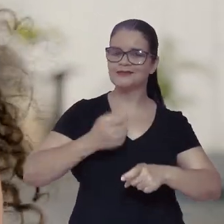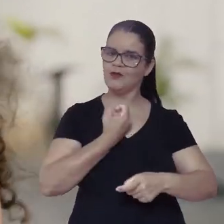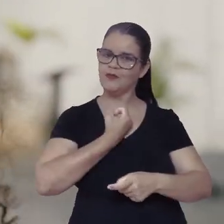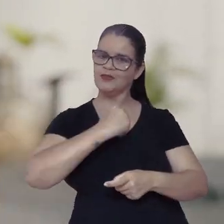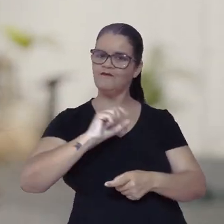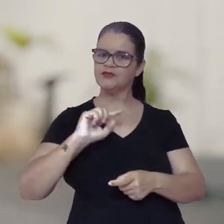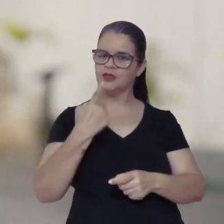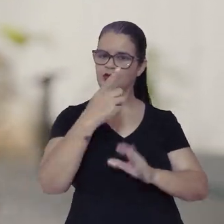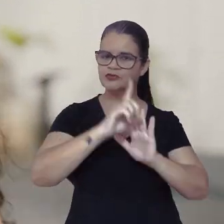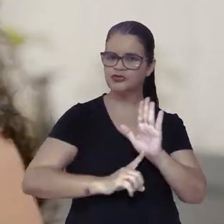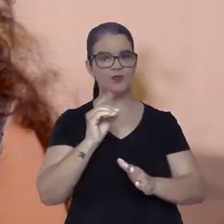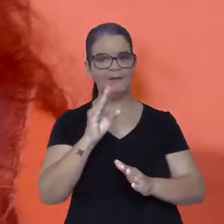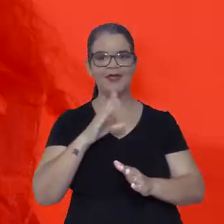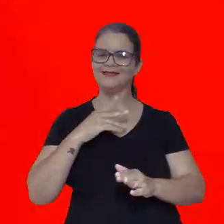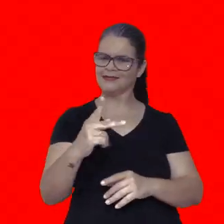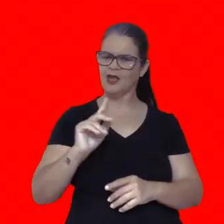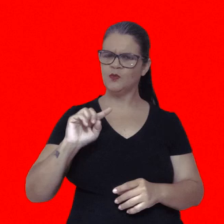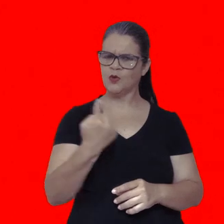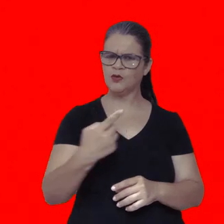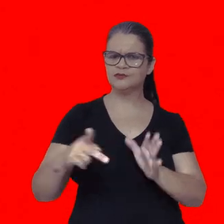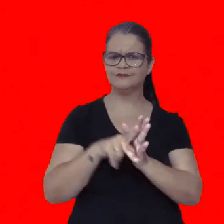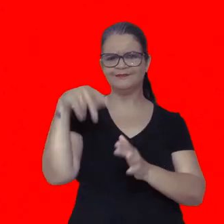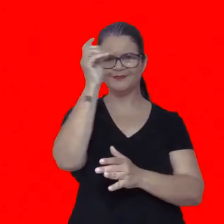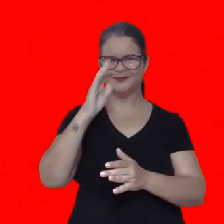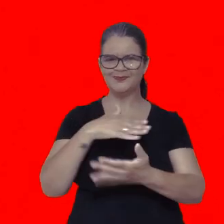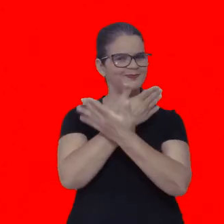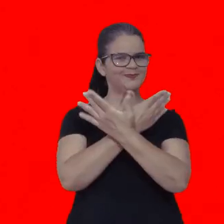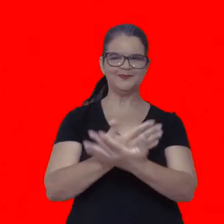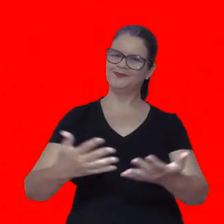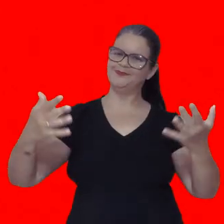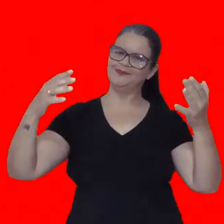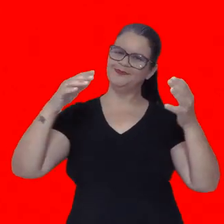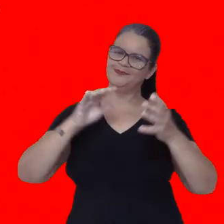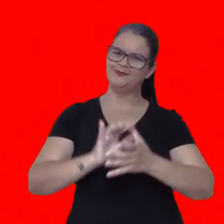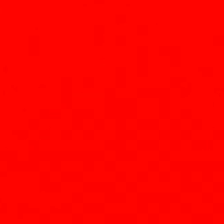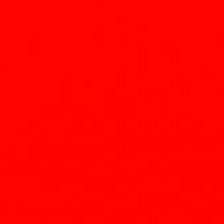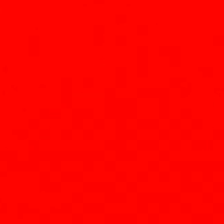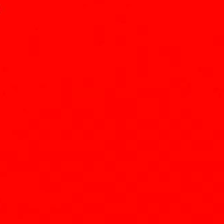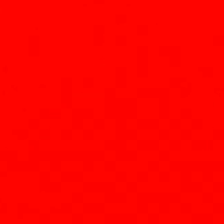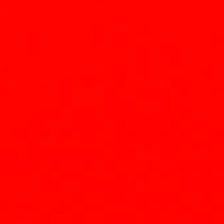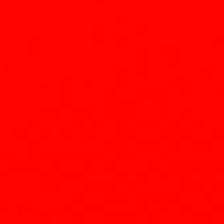e defender os nossos direitos. PCdoB é seu, é nosso, é do Brasil.